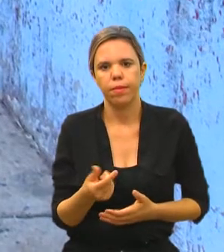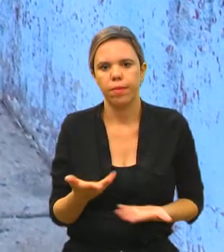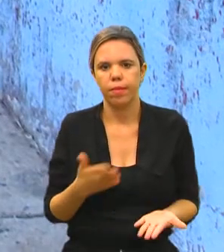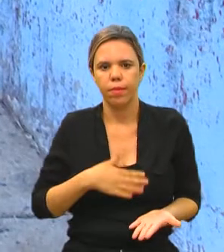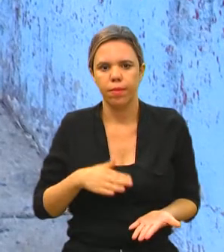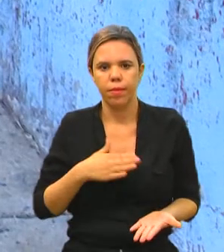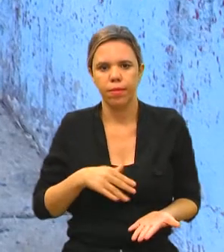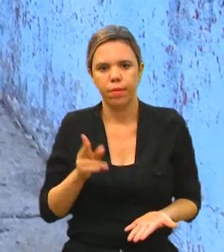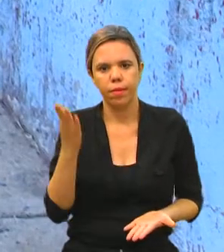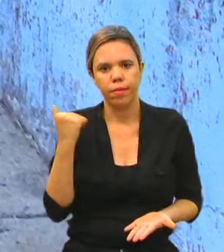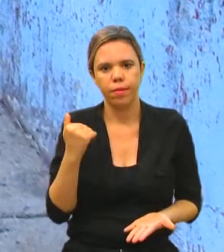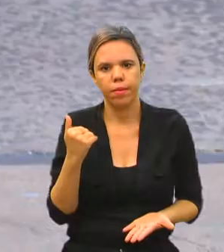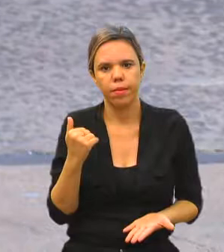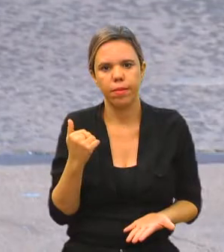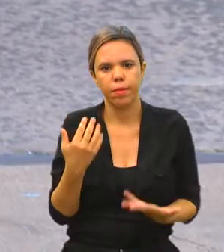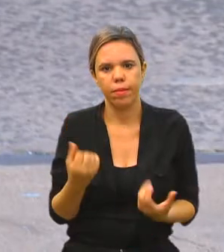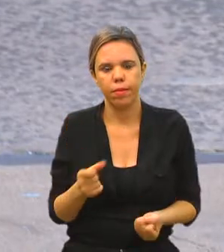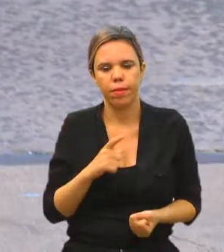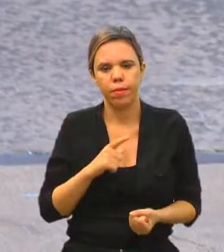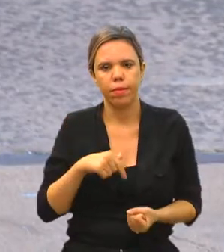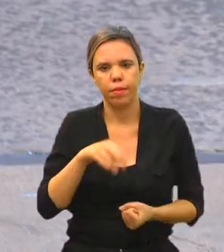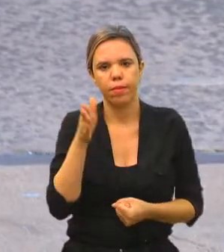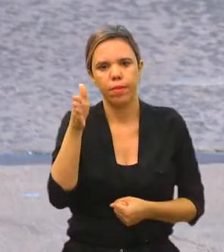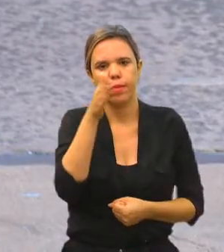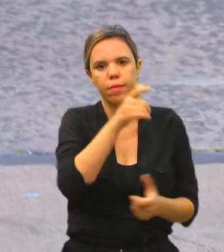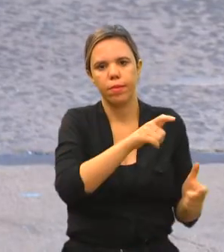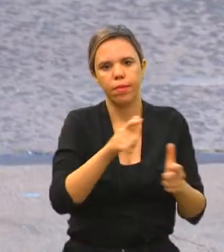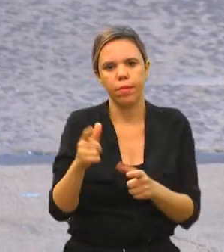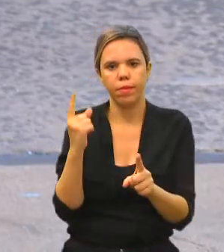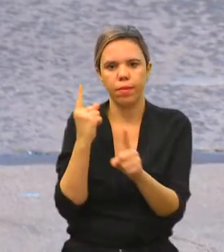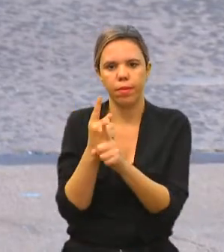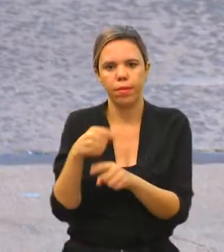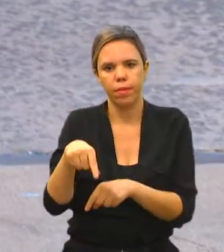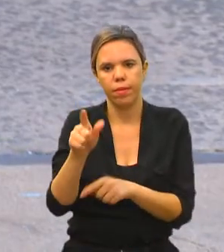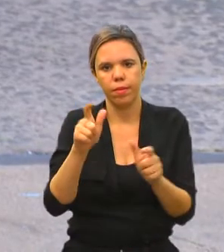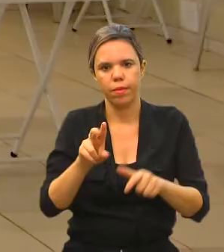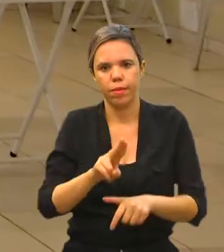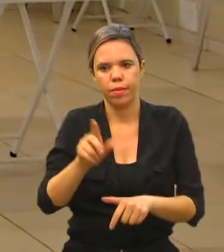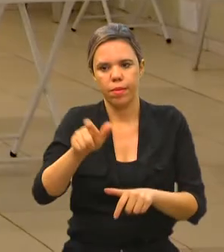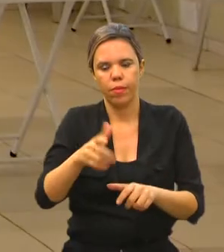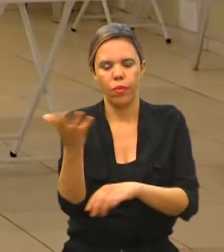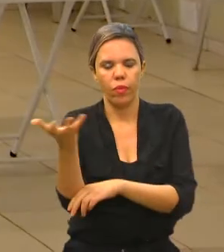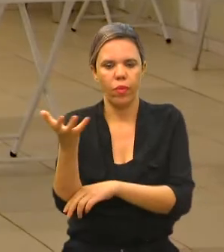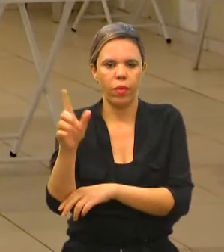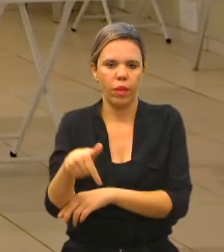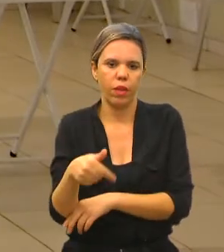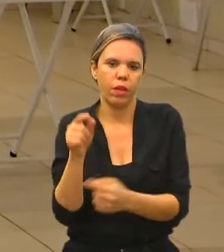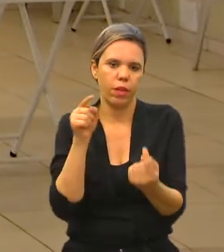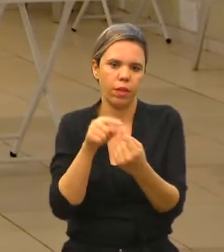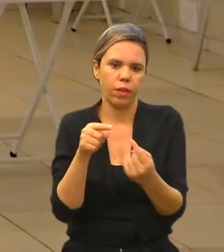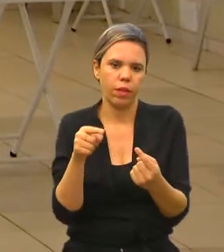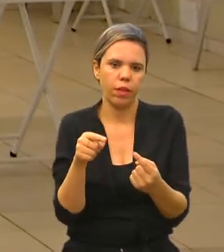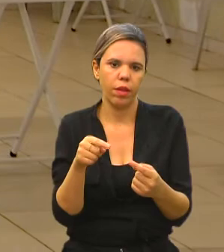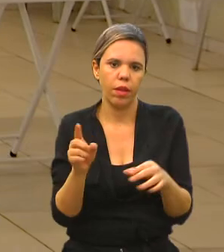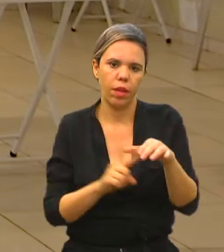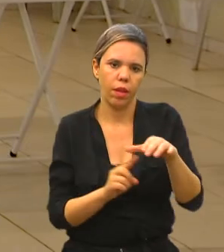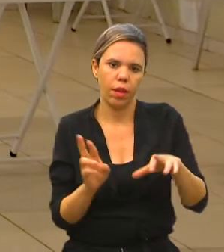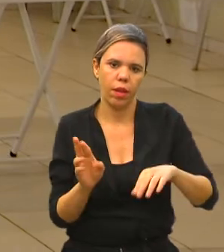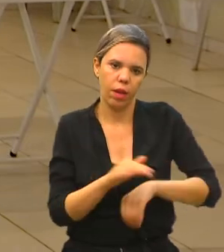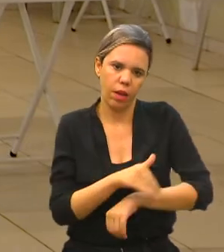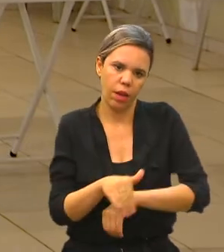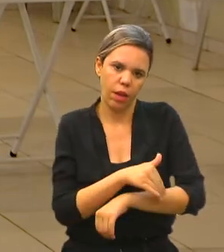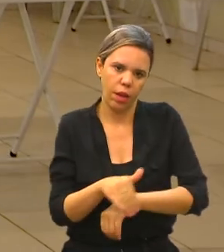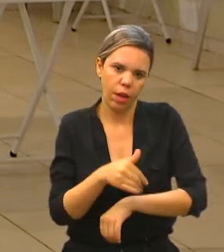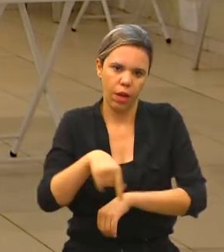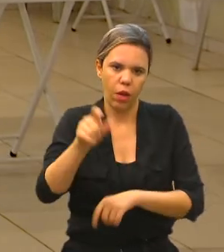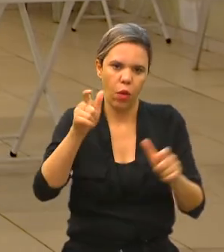ainda tá tranquila mas a gente sabe que vamos ter que ir para vários pontos encontra ir até o usuário e essa é um dos objetivos do consultório